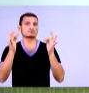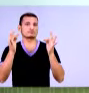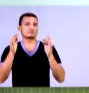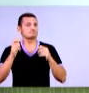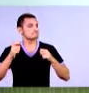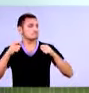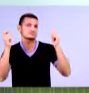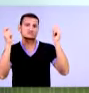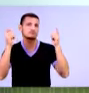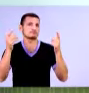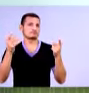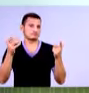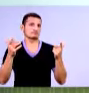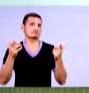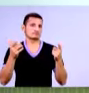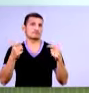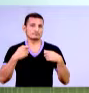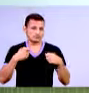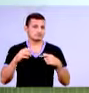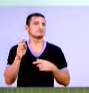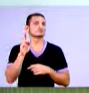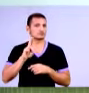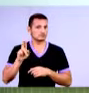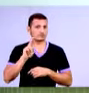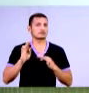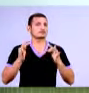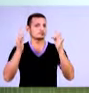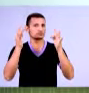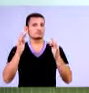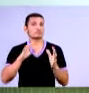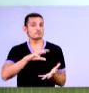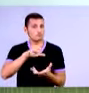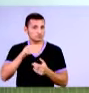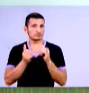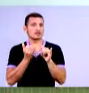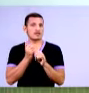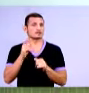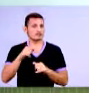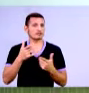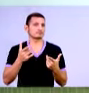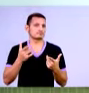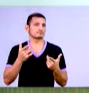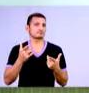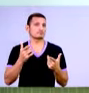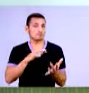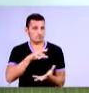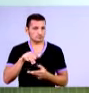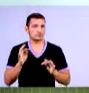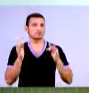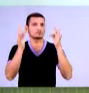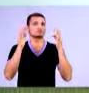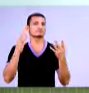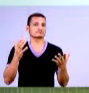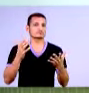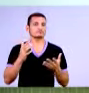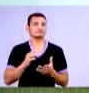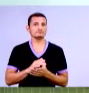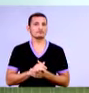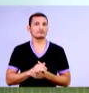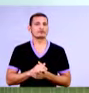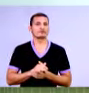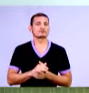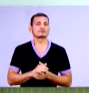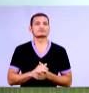né? O mundo de internet é um mundo tecnológico, é um mundo que pressupõe o uso de tecnologia. Então, criatividade e tecnologia é necessário,